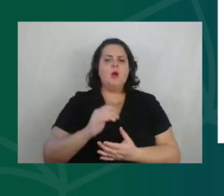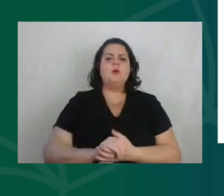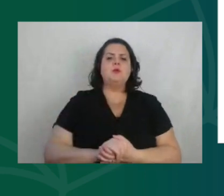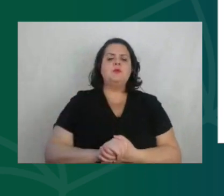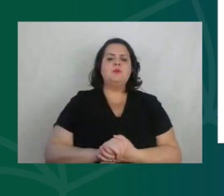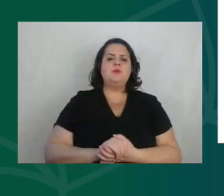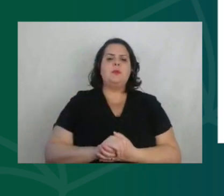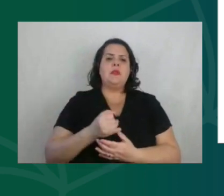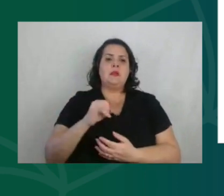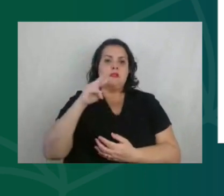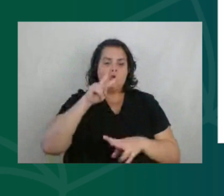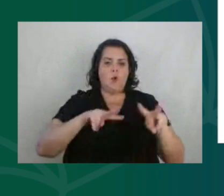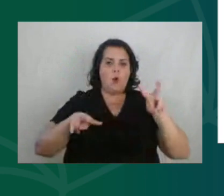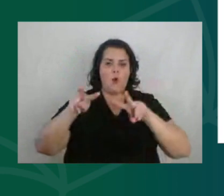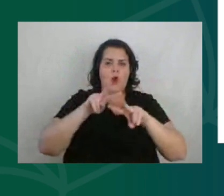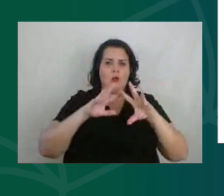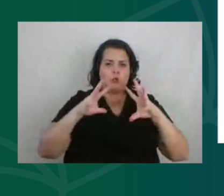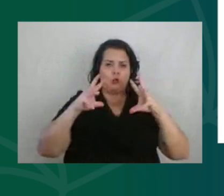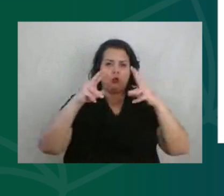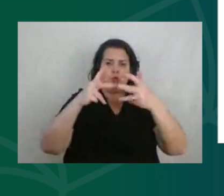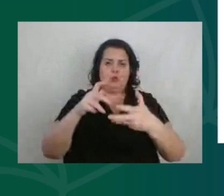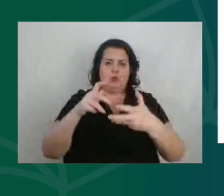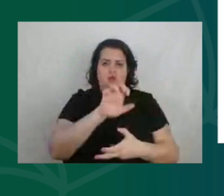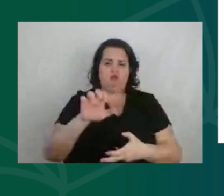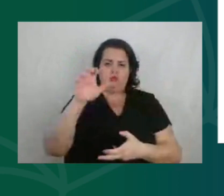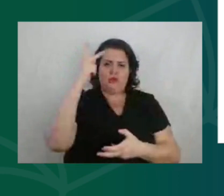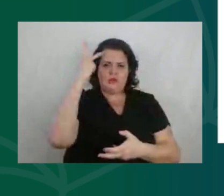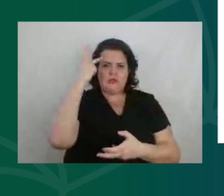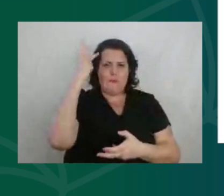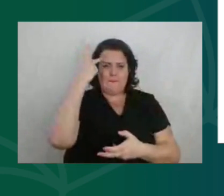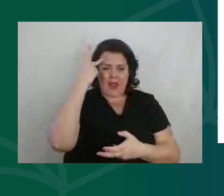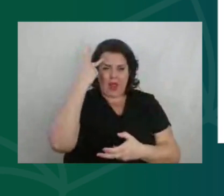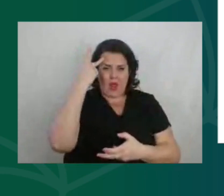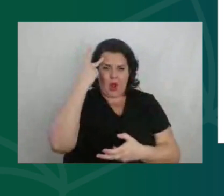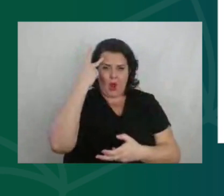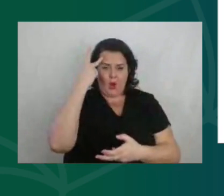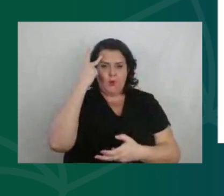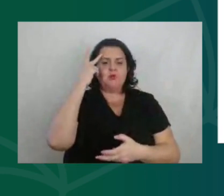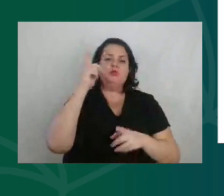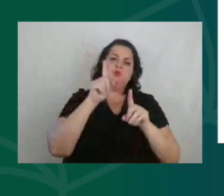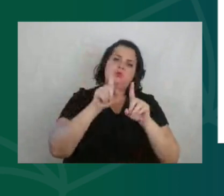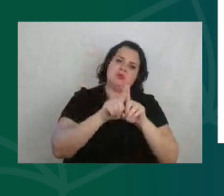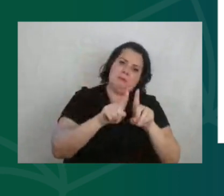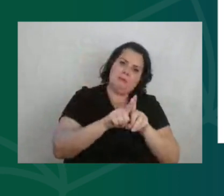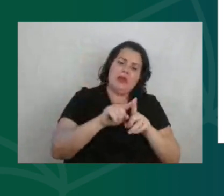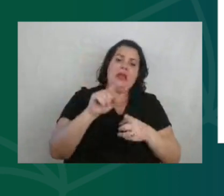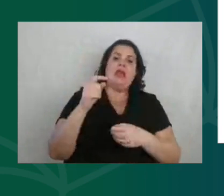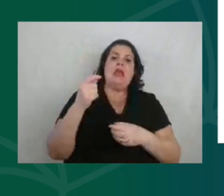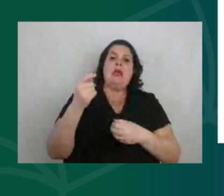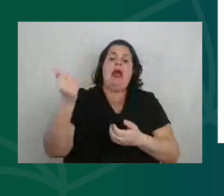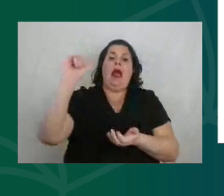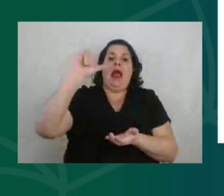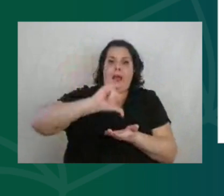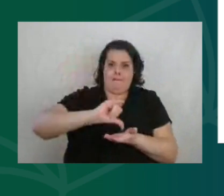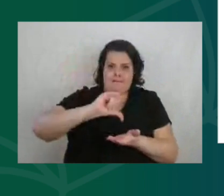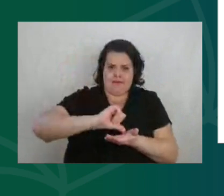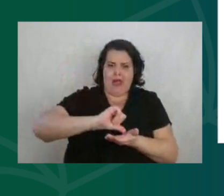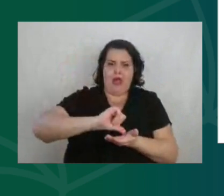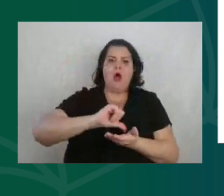São Paulo como um todo, está em 66%, a capital em 64%. Então, varia em torno disso. Número de leitos